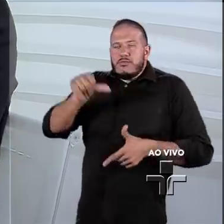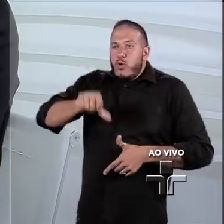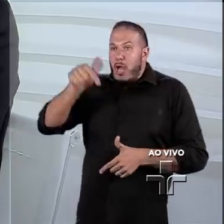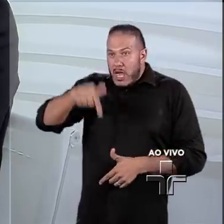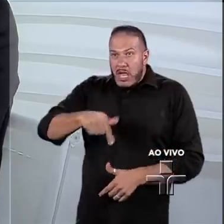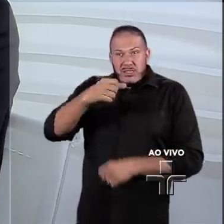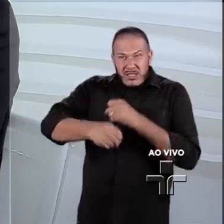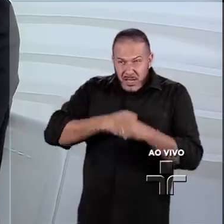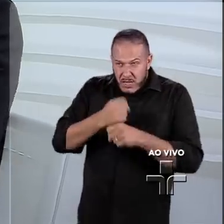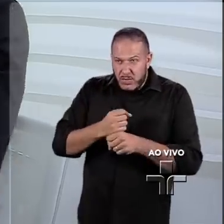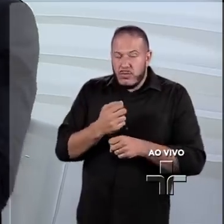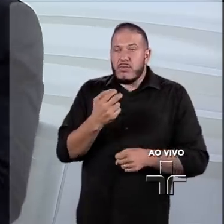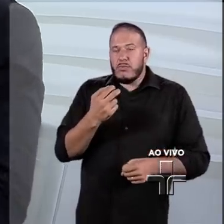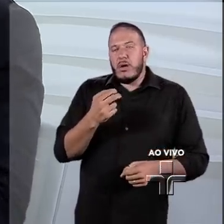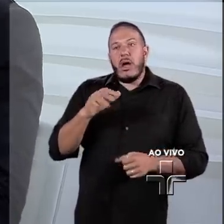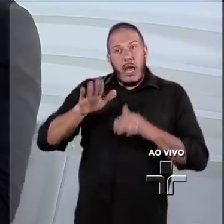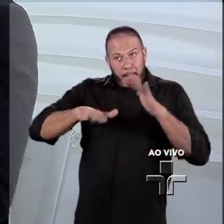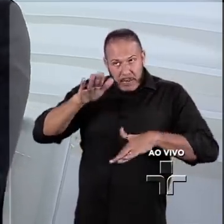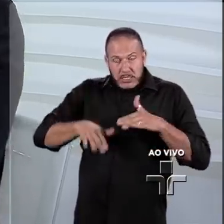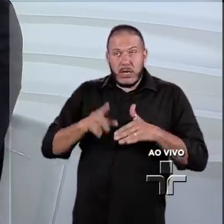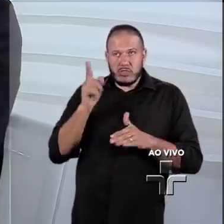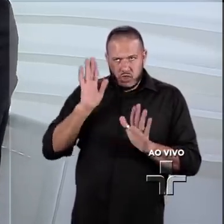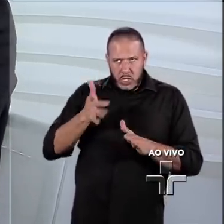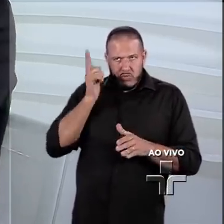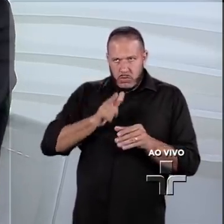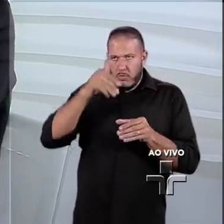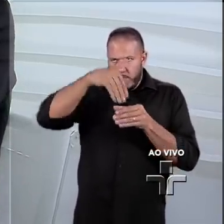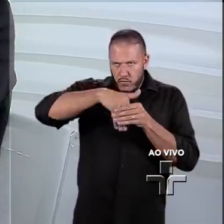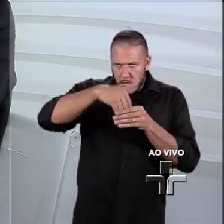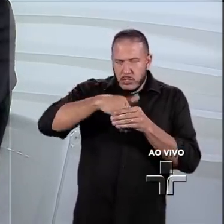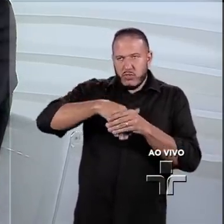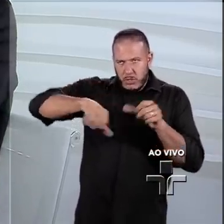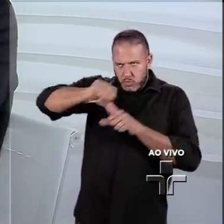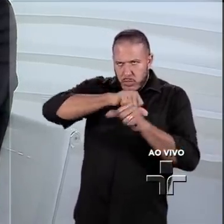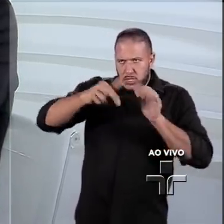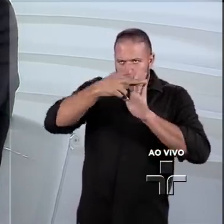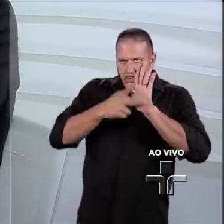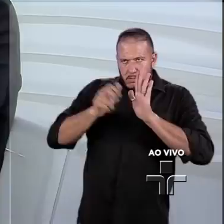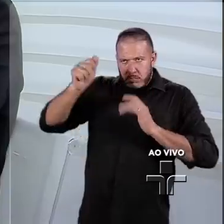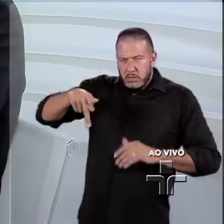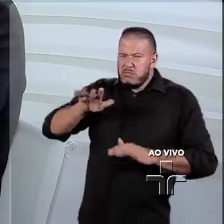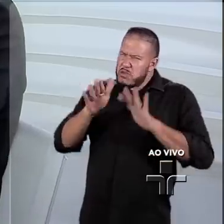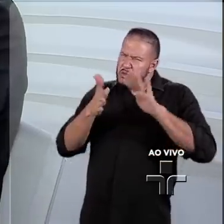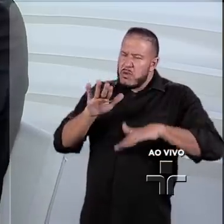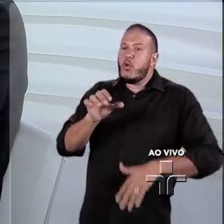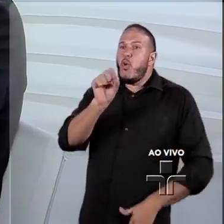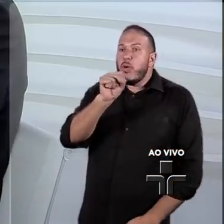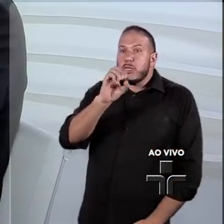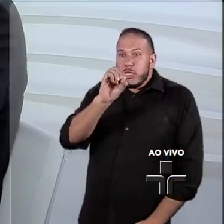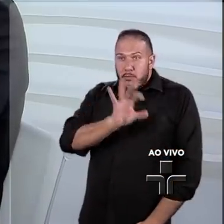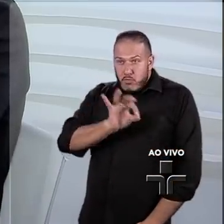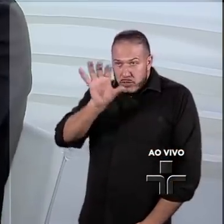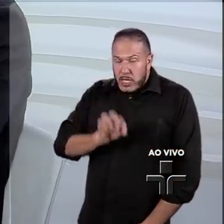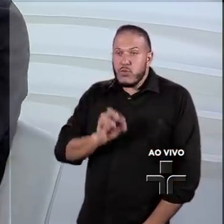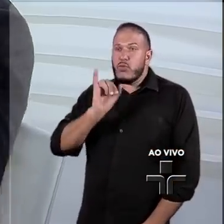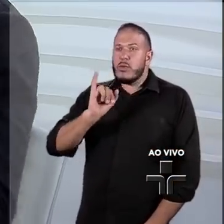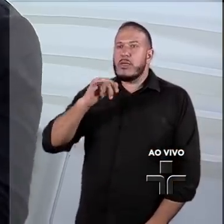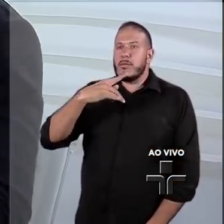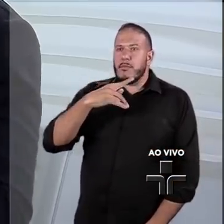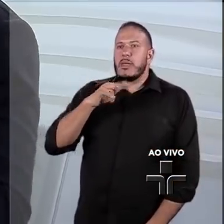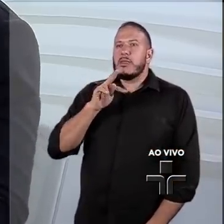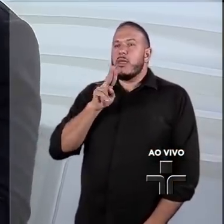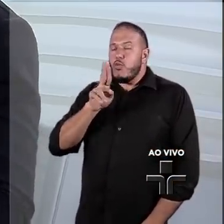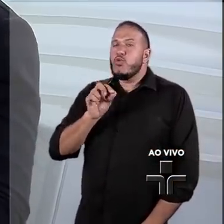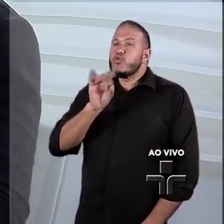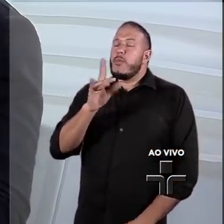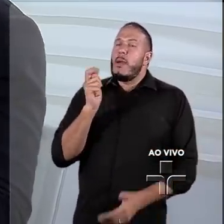gente deve ter, apesar da votação da reforma, algo em torno de 80% da arrecadação de IPTU só para pagar